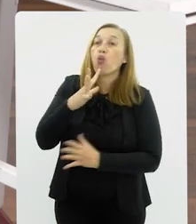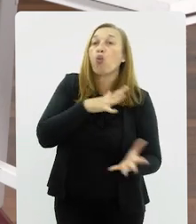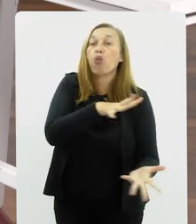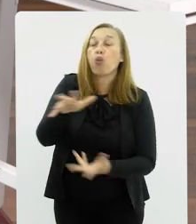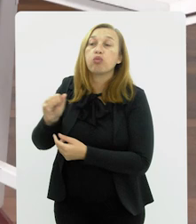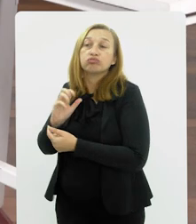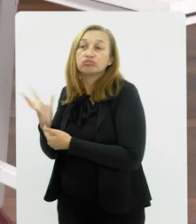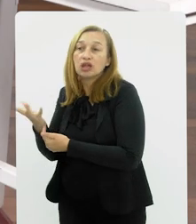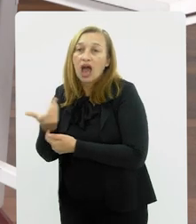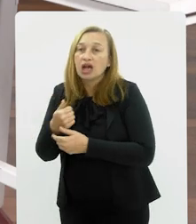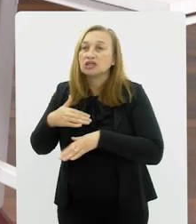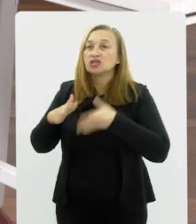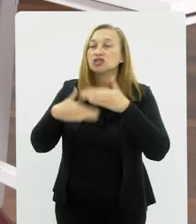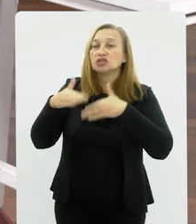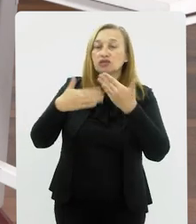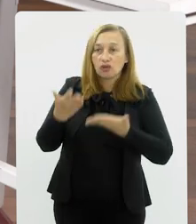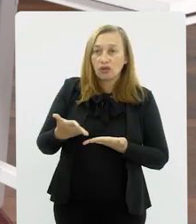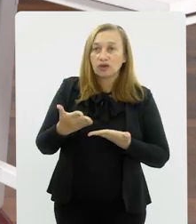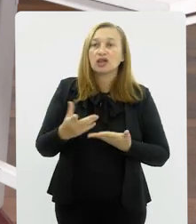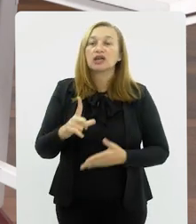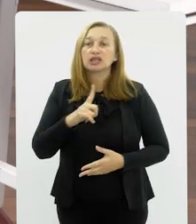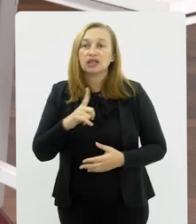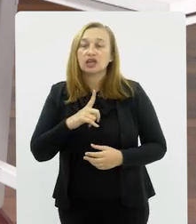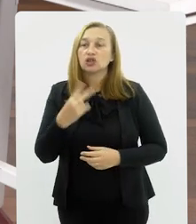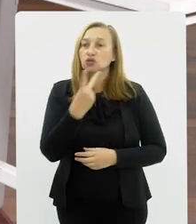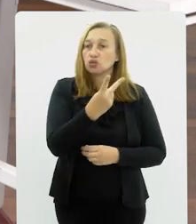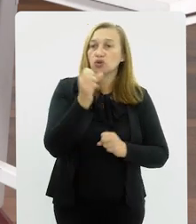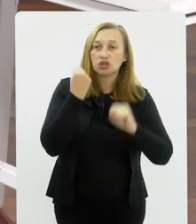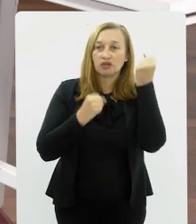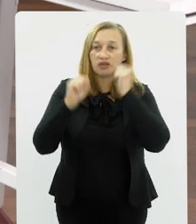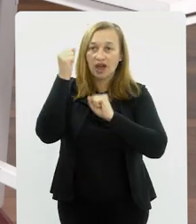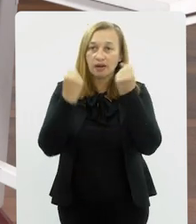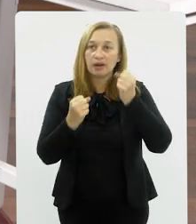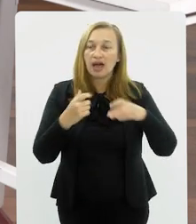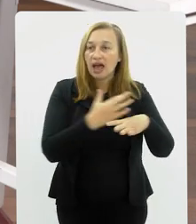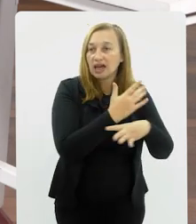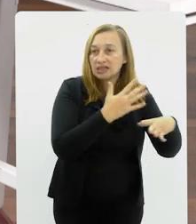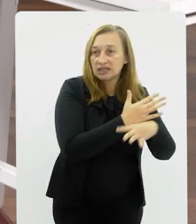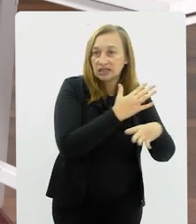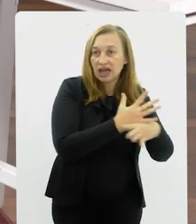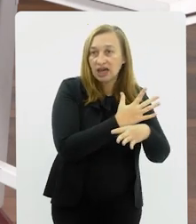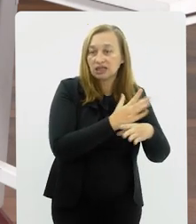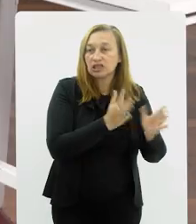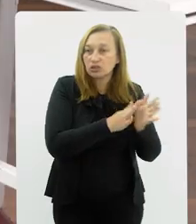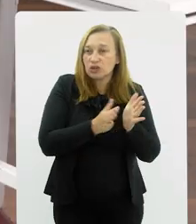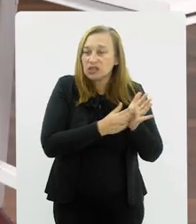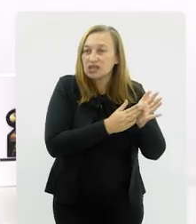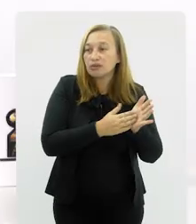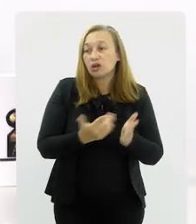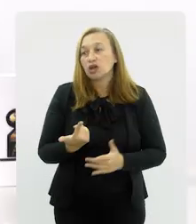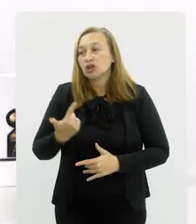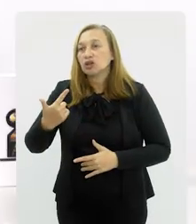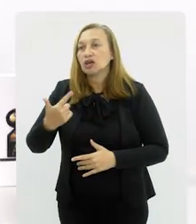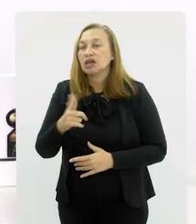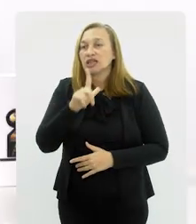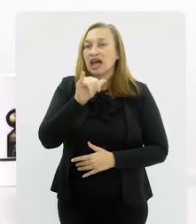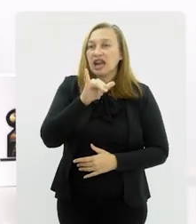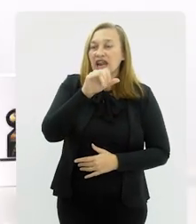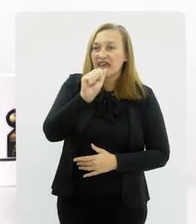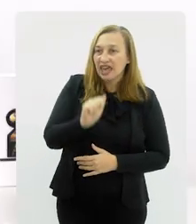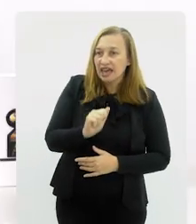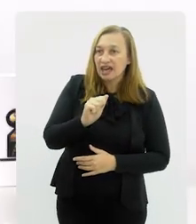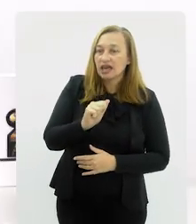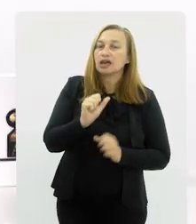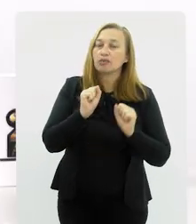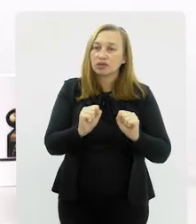né, conhecendo esse universo. Né, e desenvolve. E as duas fábricas, tanto a de São Paulo aqui, a cidade do samba, tem o galpão que é da própria da Liga,